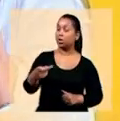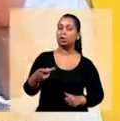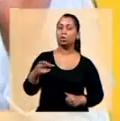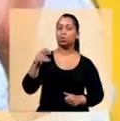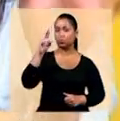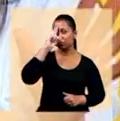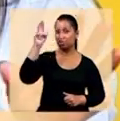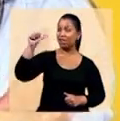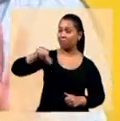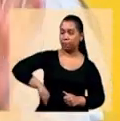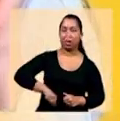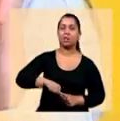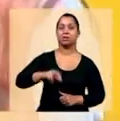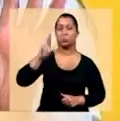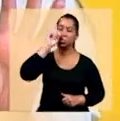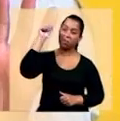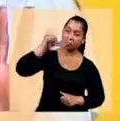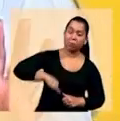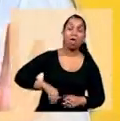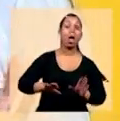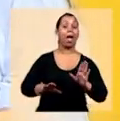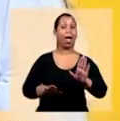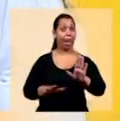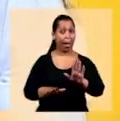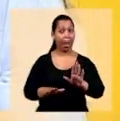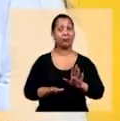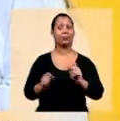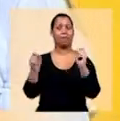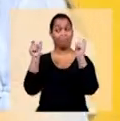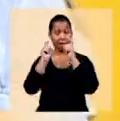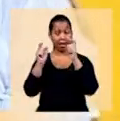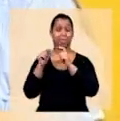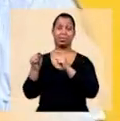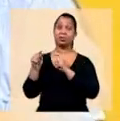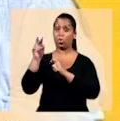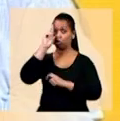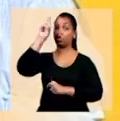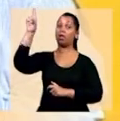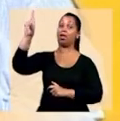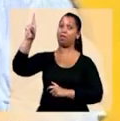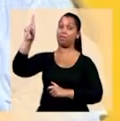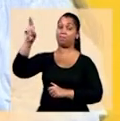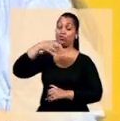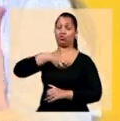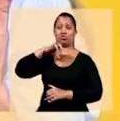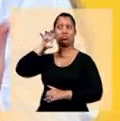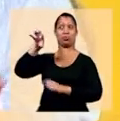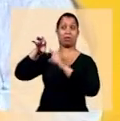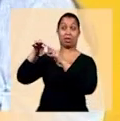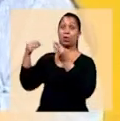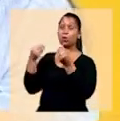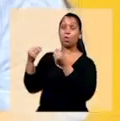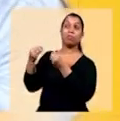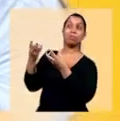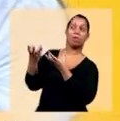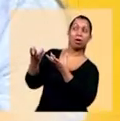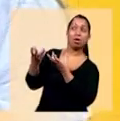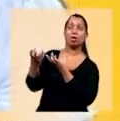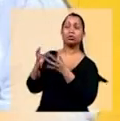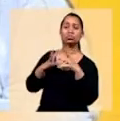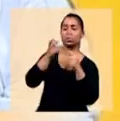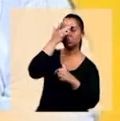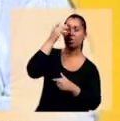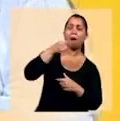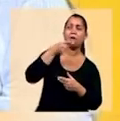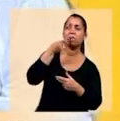que o chefe é ruim, é péssimo. Então, acendeu uma luzinha vermelha ali de alerta. Não é? Então, aí você vai identificar por que está